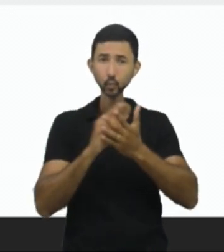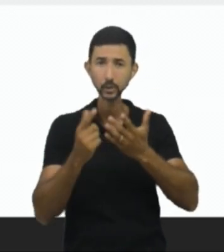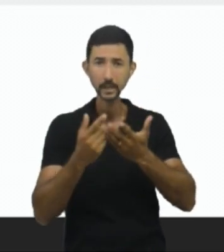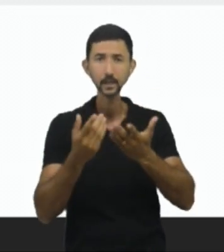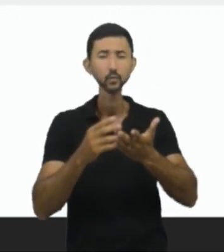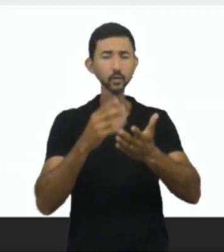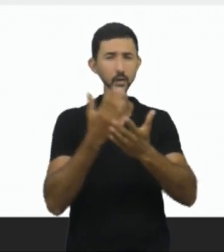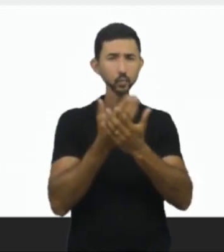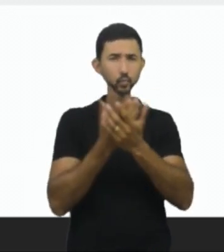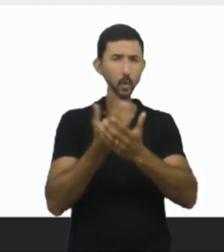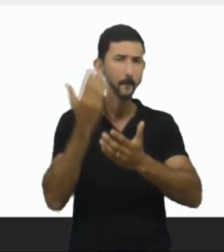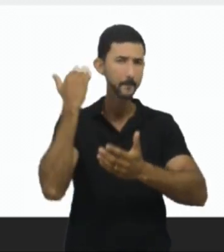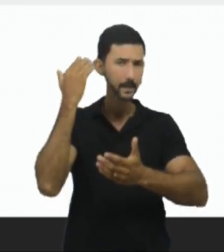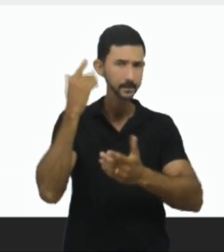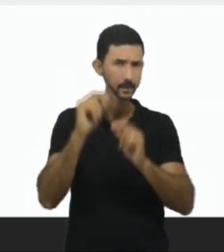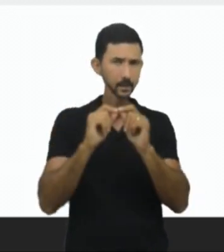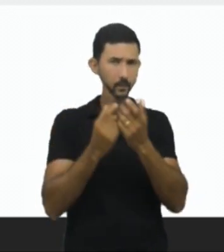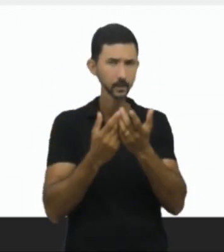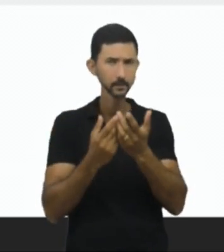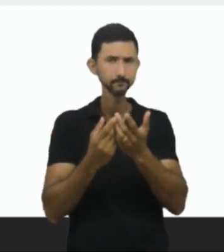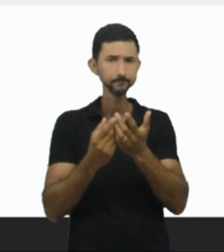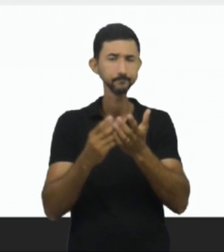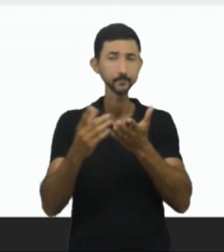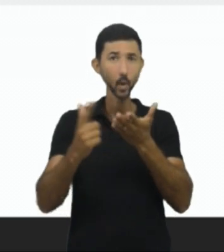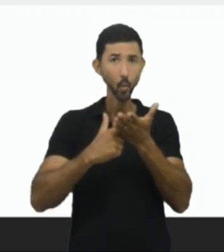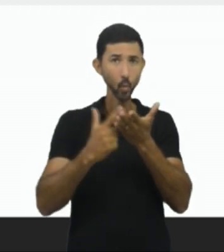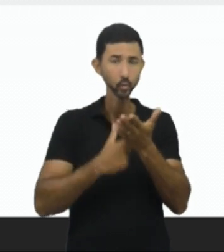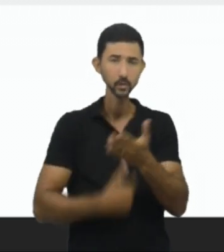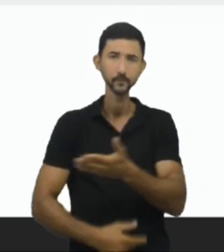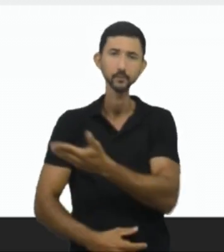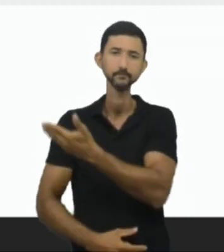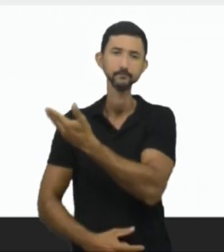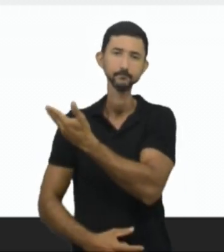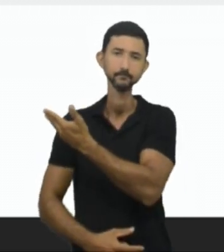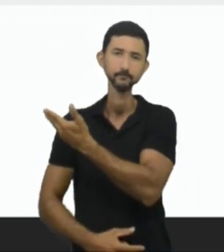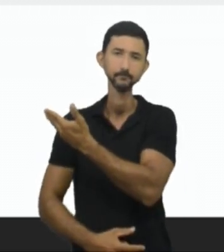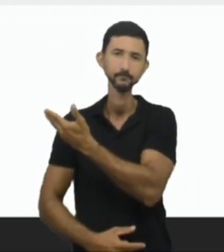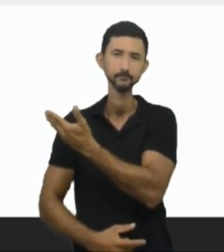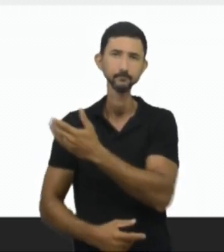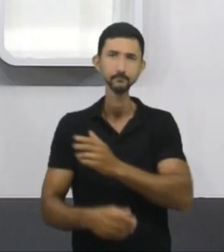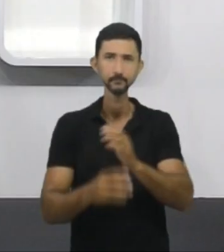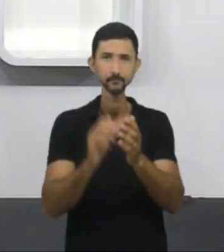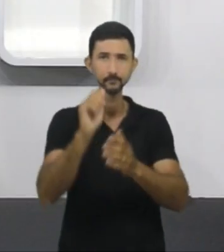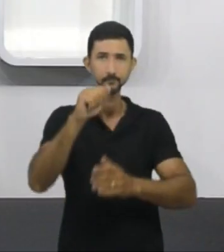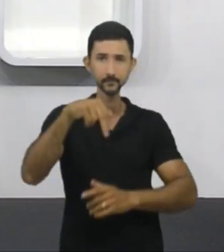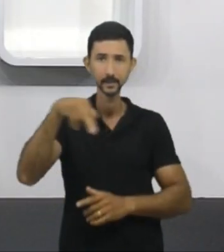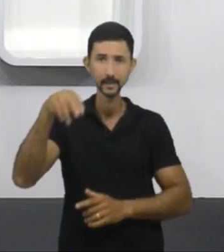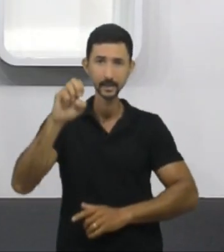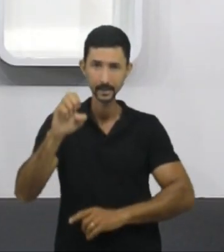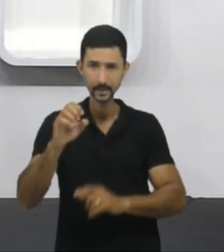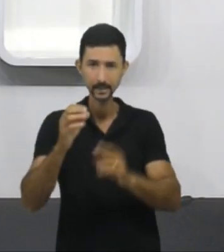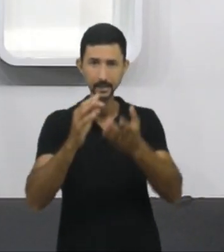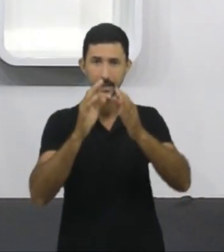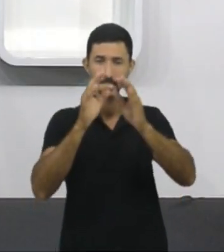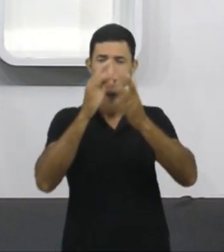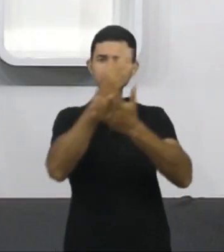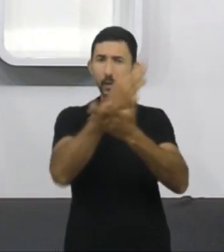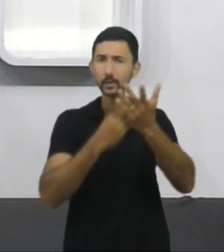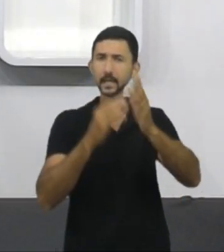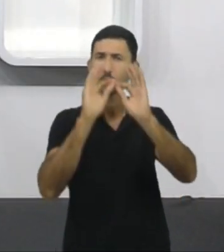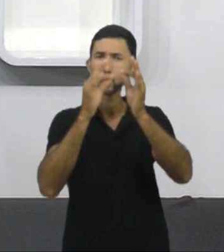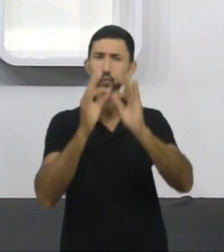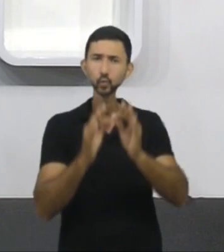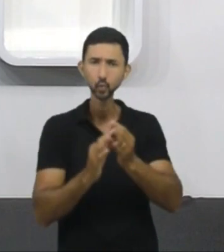nós vimos na aula passada? No livro Diário de Anne Frank, você viu que o texto ele tem toda uma estrutura